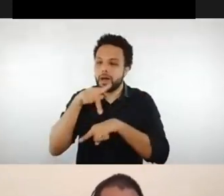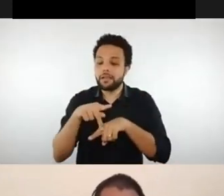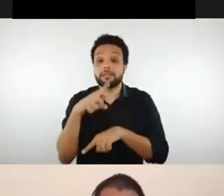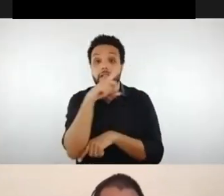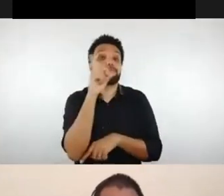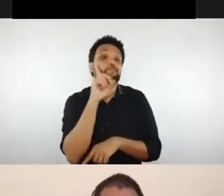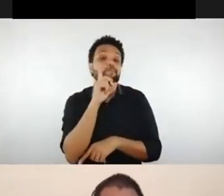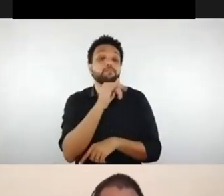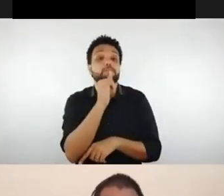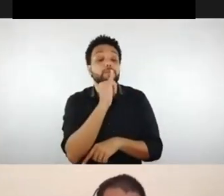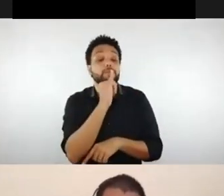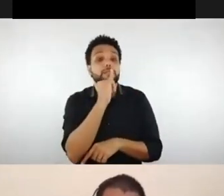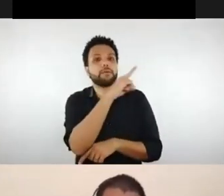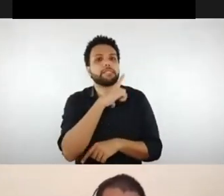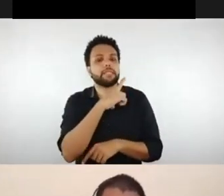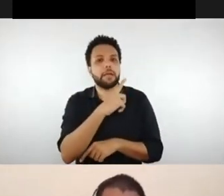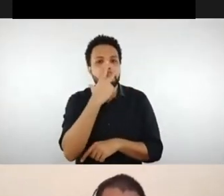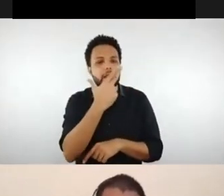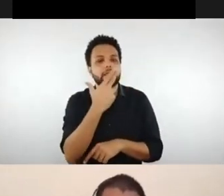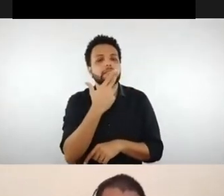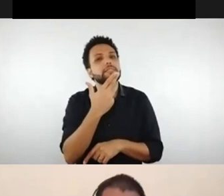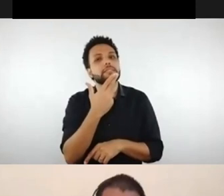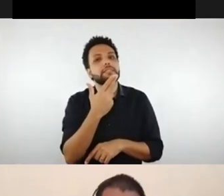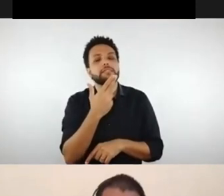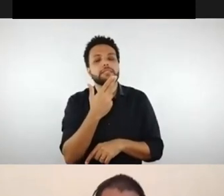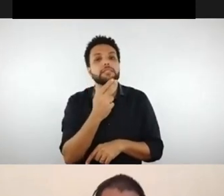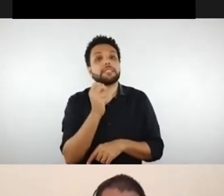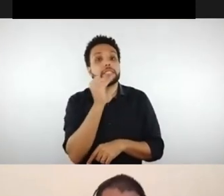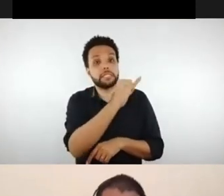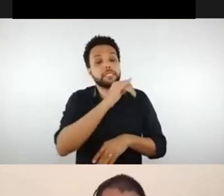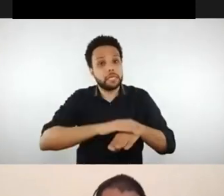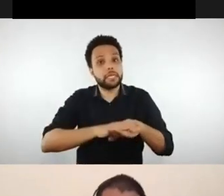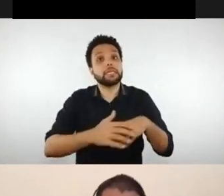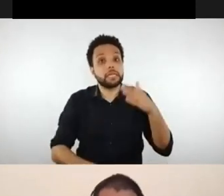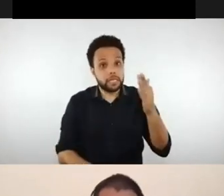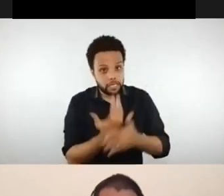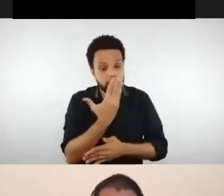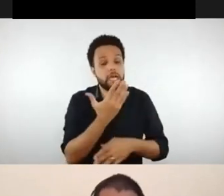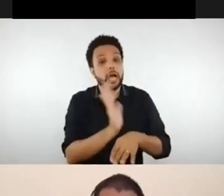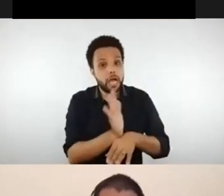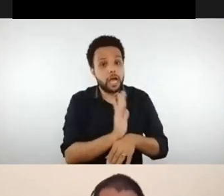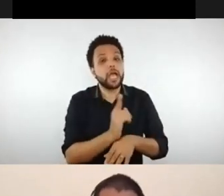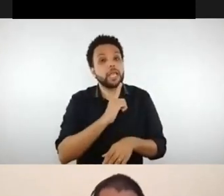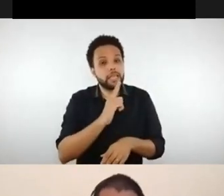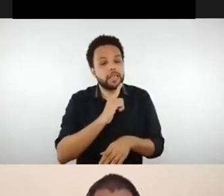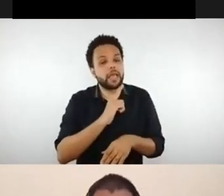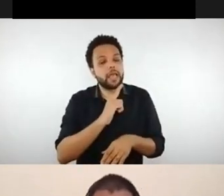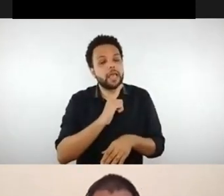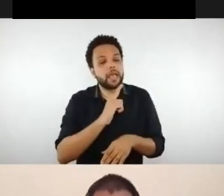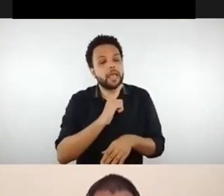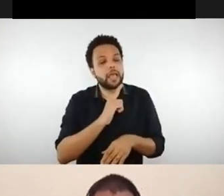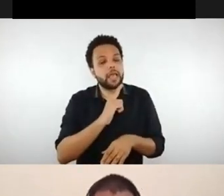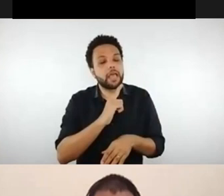têm benefícios enormes para a produção, né? Que varia de 25% a 40%, muitas vezes ou de tax rebate, ou de retorno